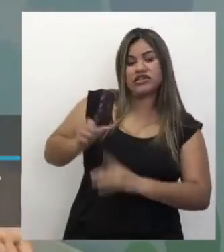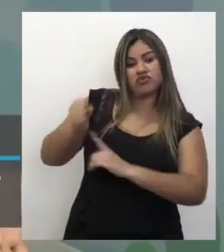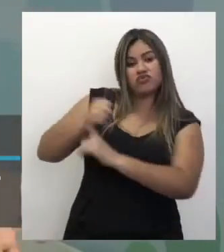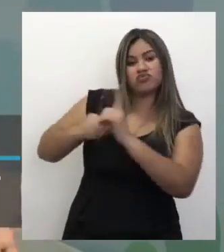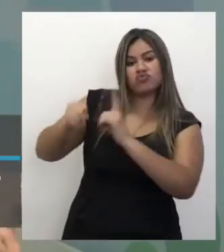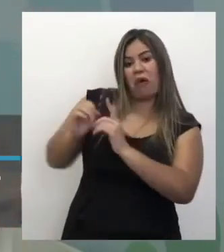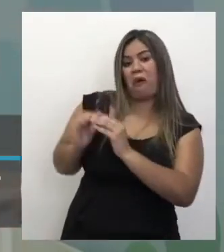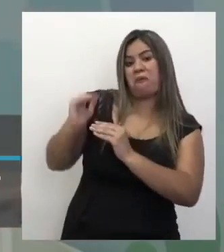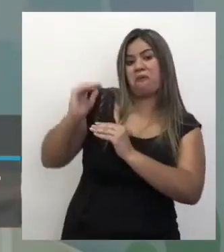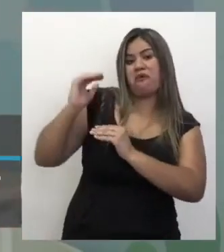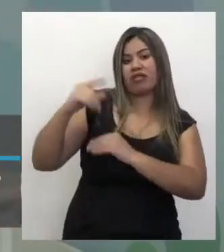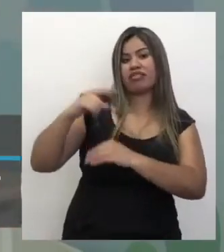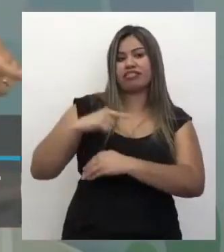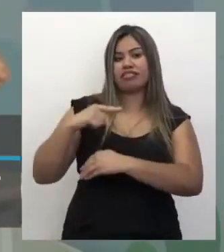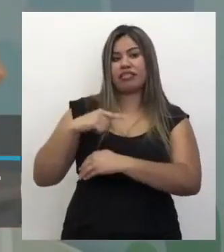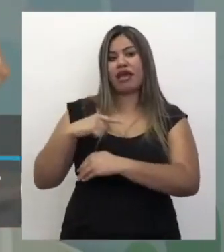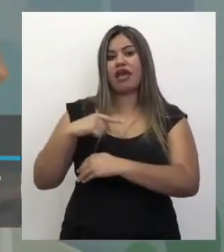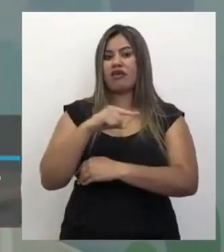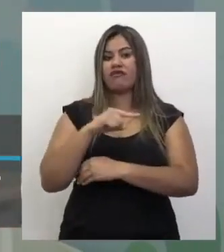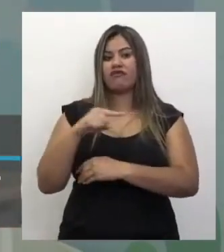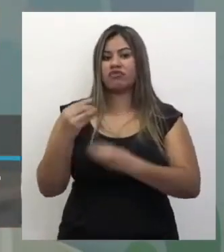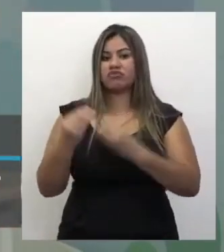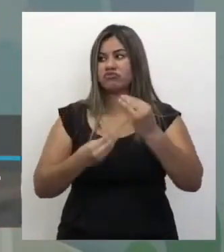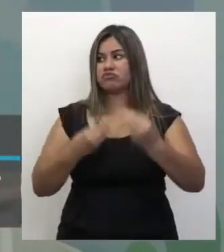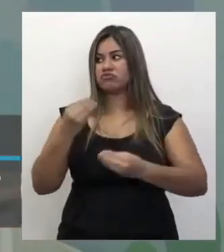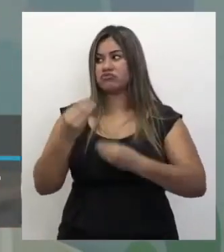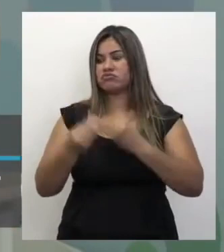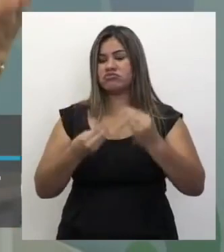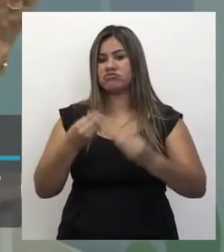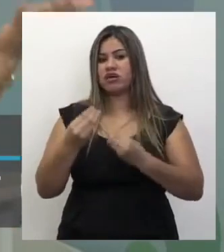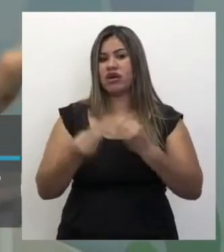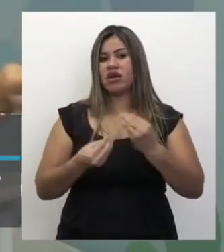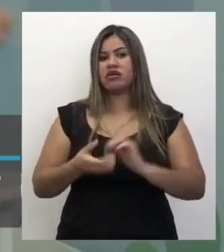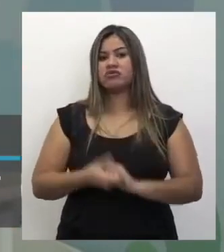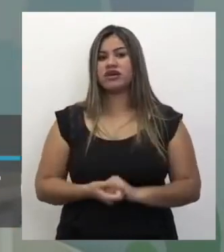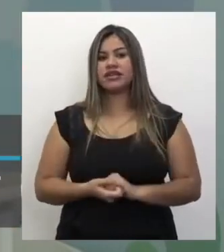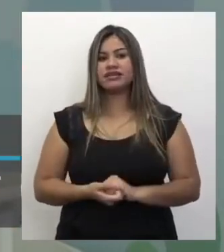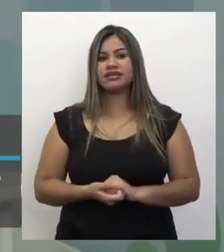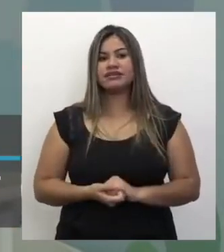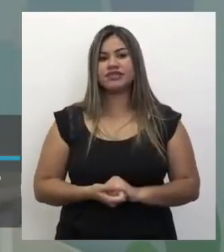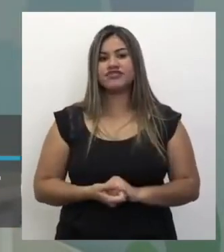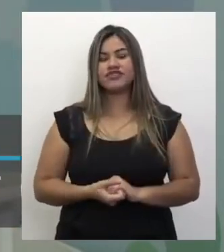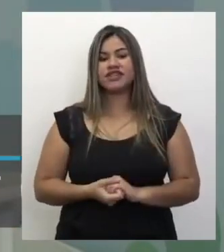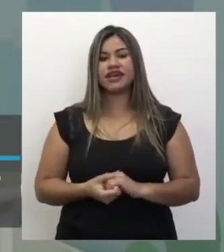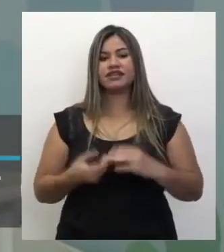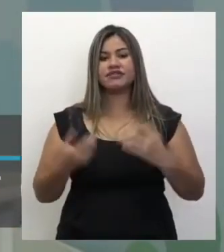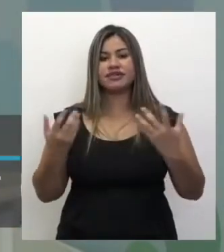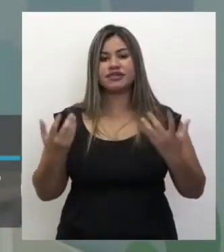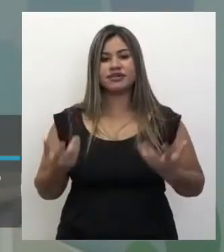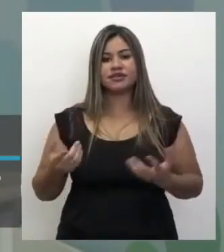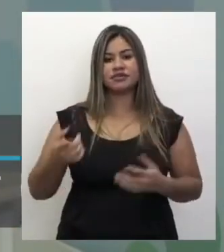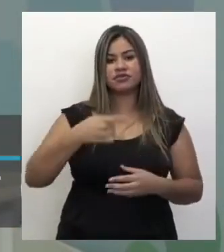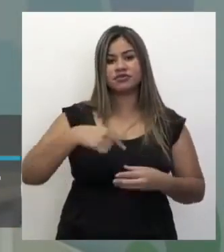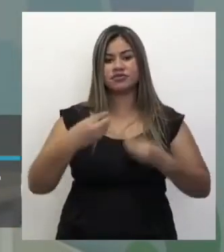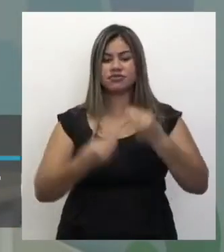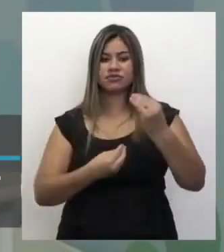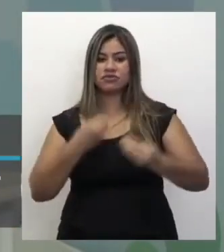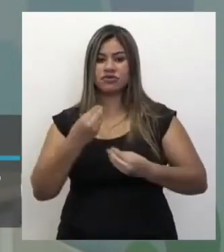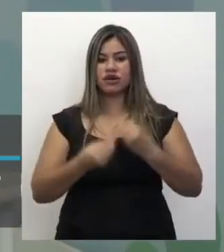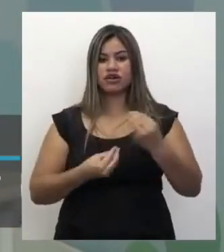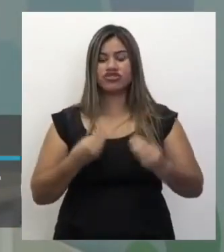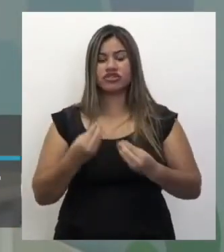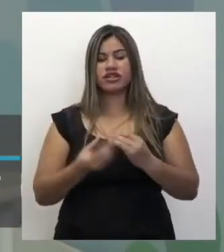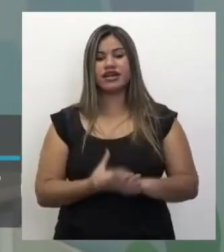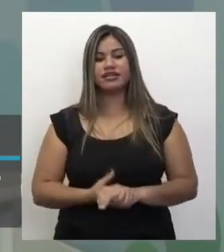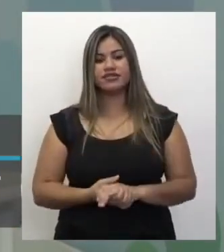mais elevada. Você tocou no cerne da questão, você argumentou, você fez aqui um argumento por evidência, viu, Esther? Bem